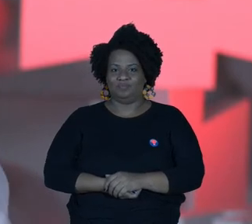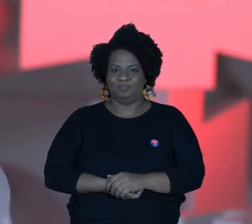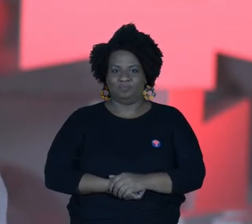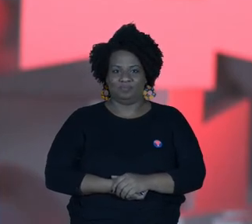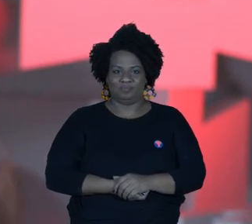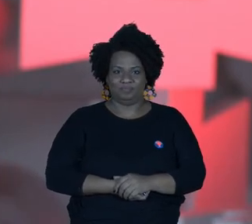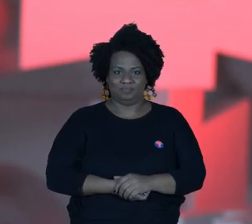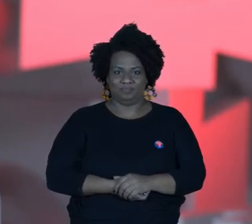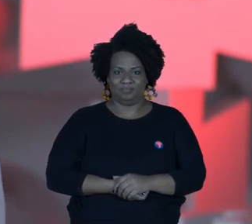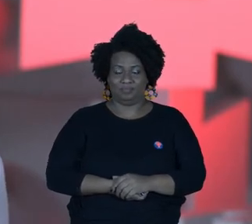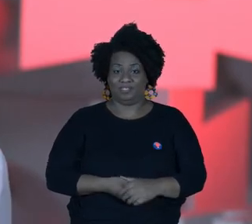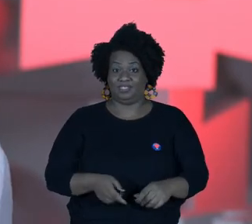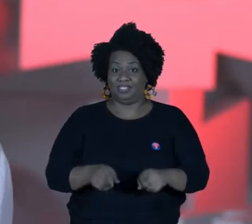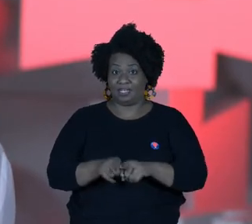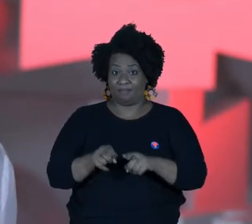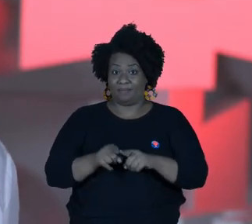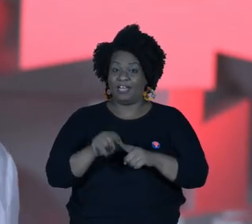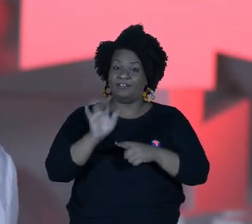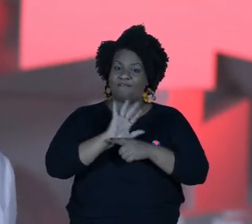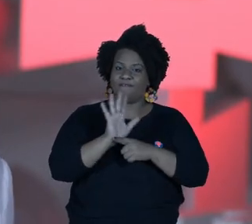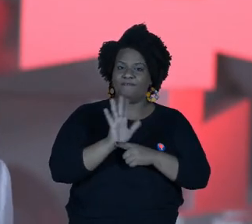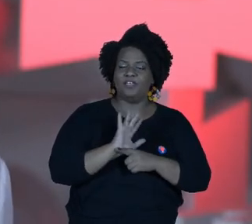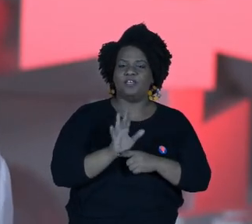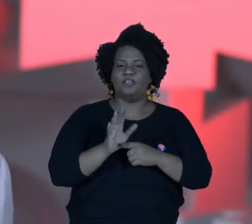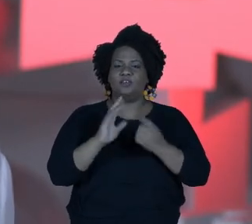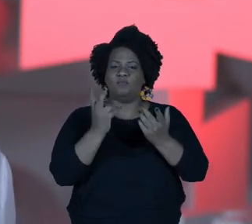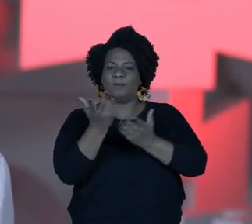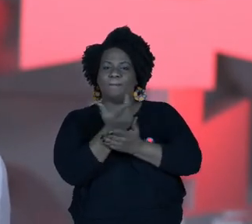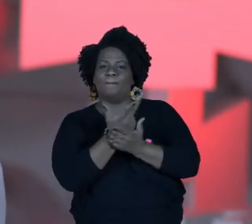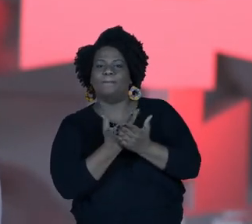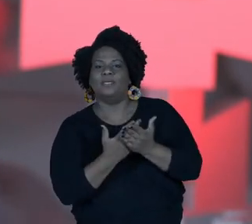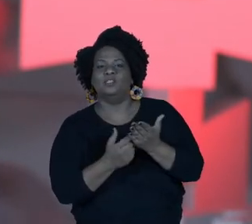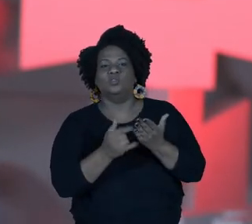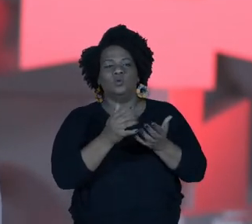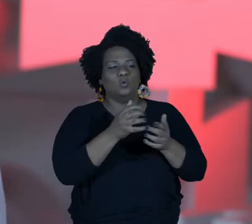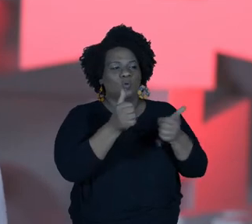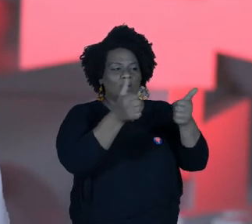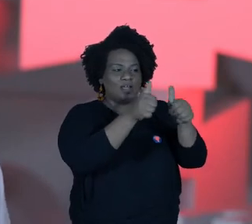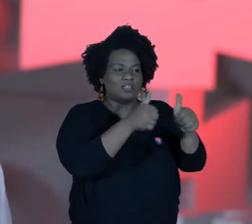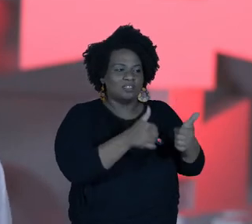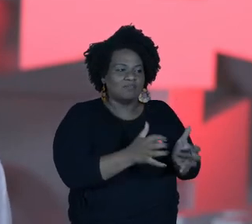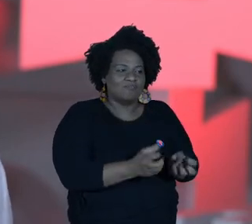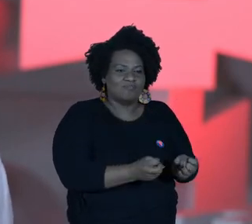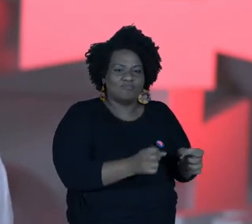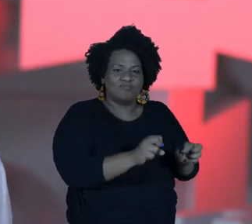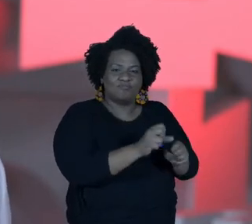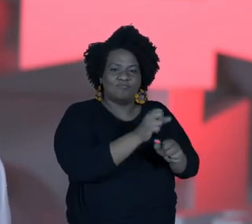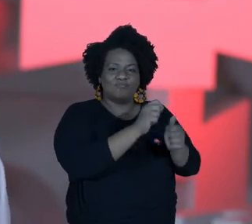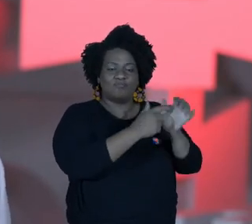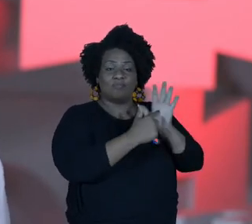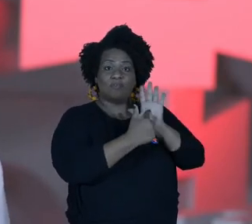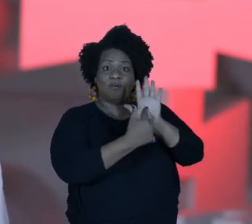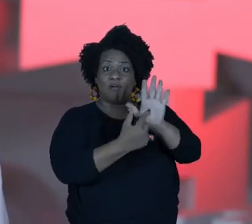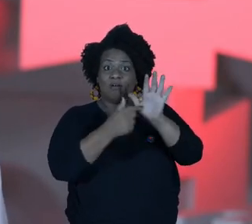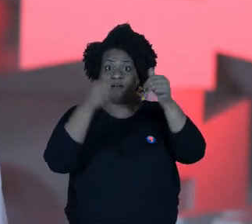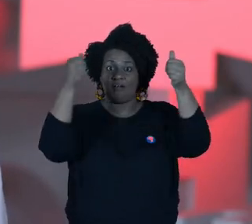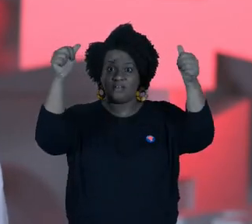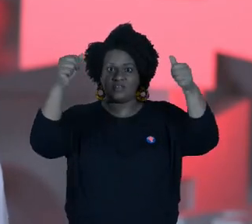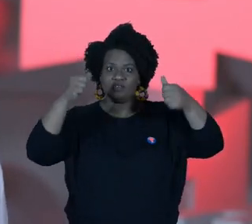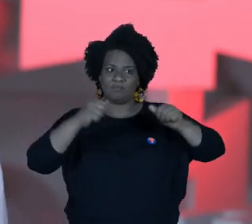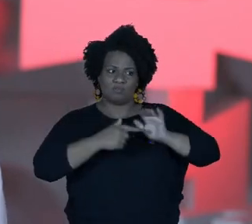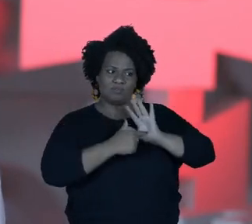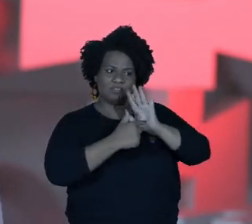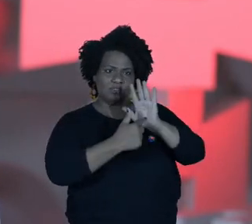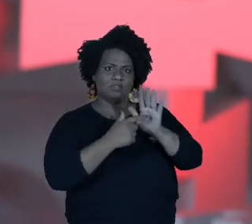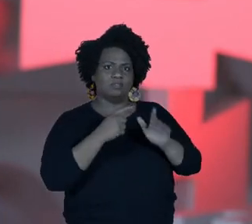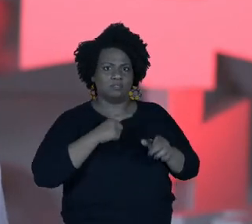Assim como filmes, exposições de pintura, escultura, instalações, a gente tem uma obra